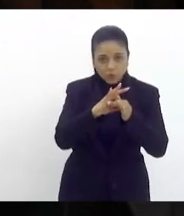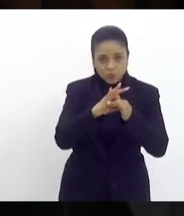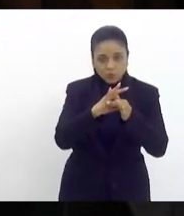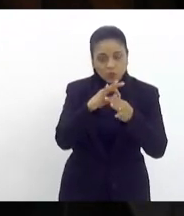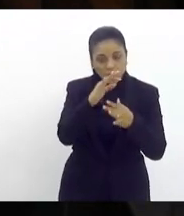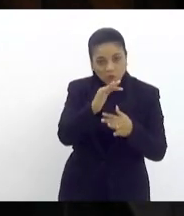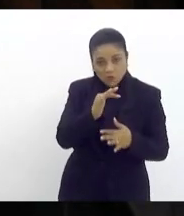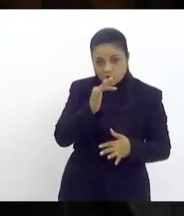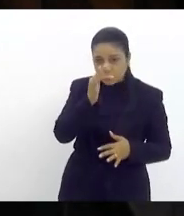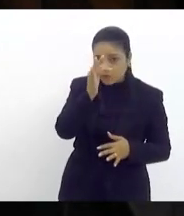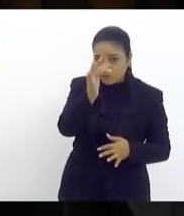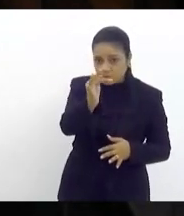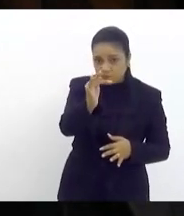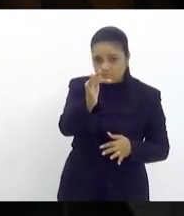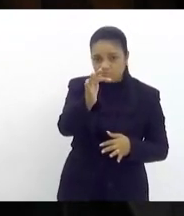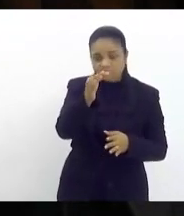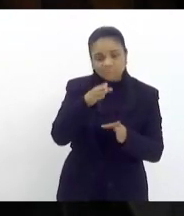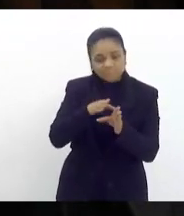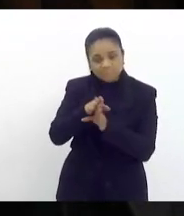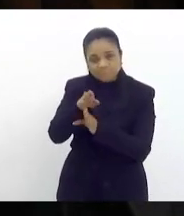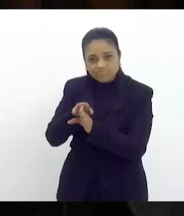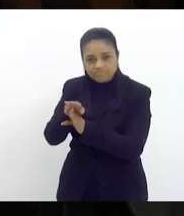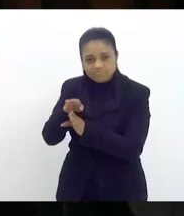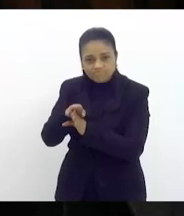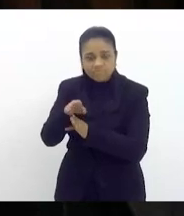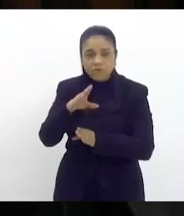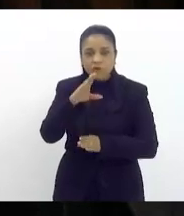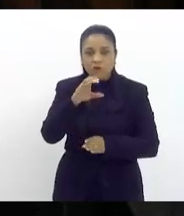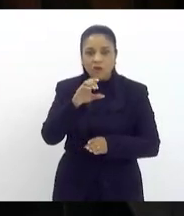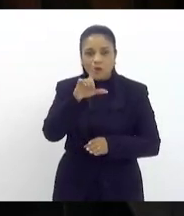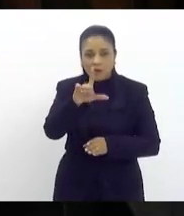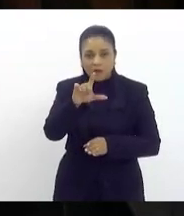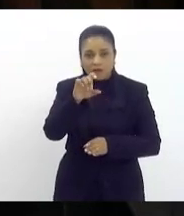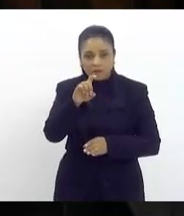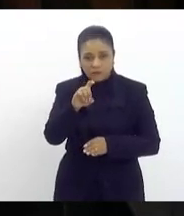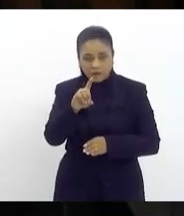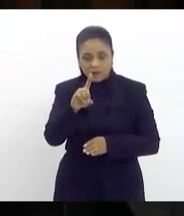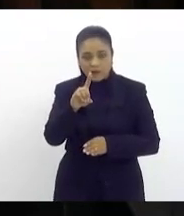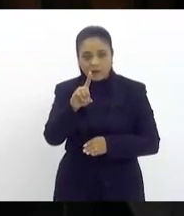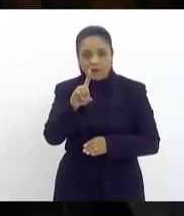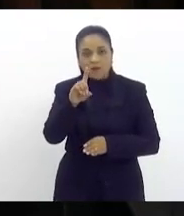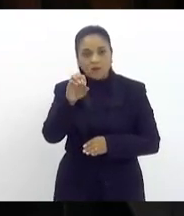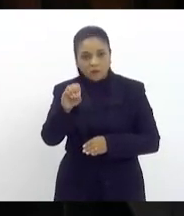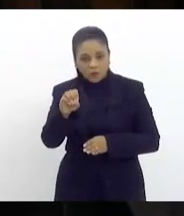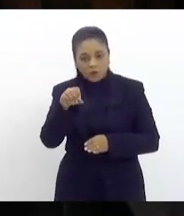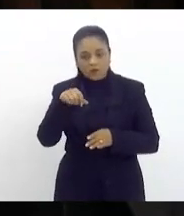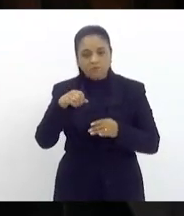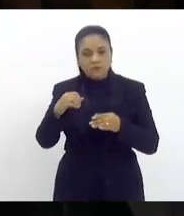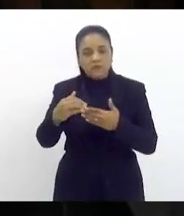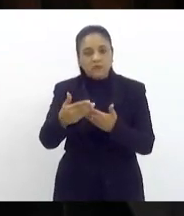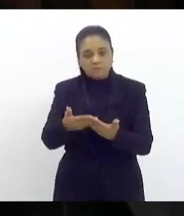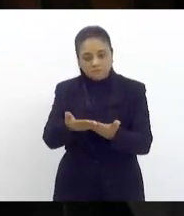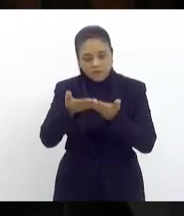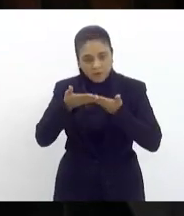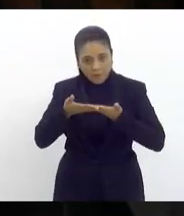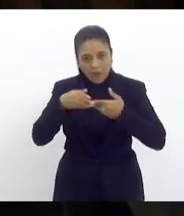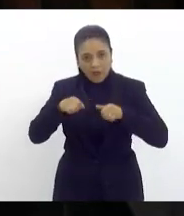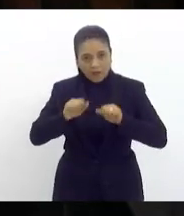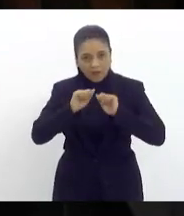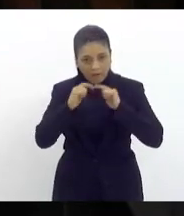todas as LDOs que forem encaminhadas a essa casa. Então, cabe-me dizer,